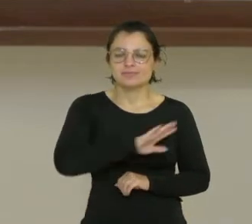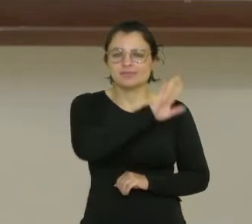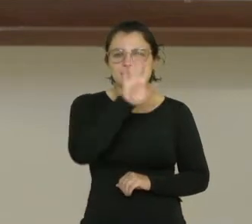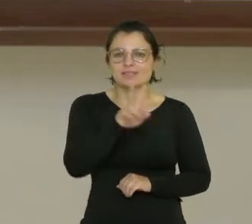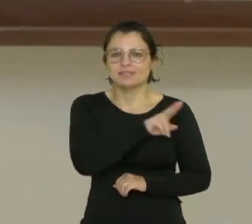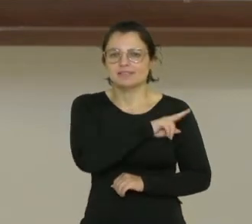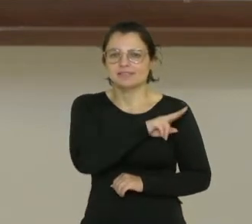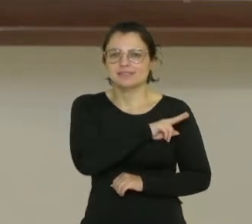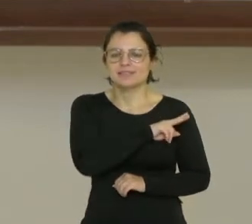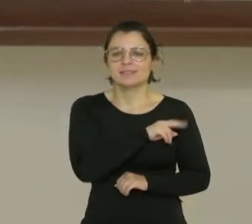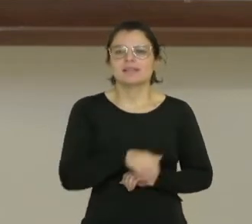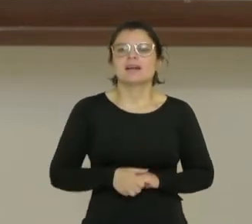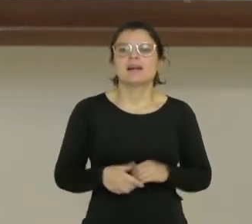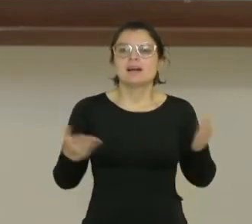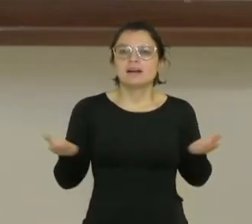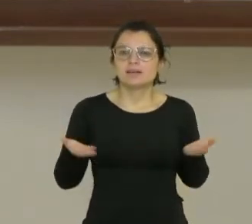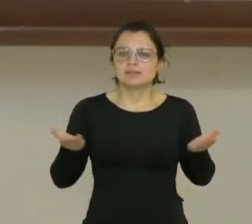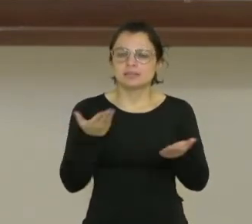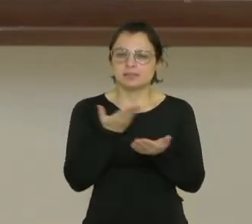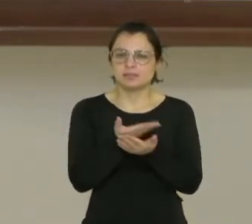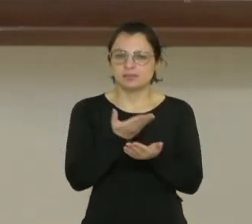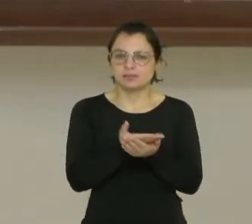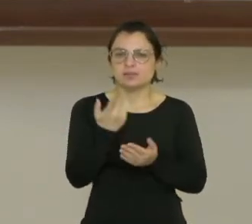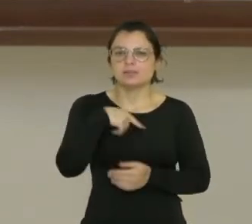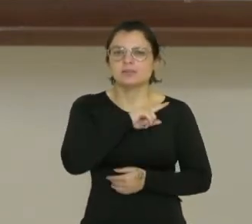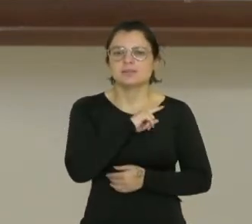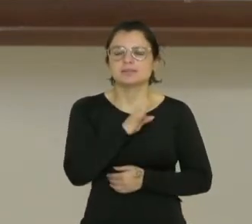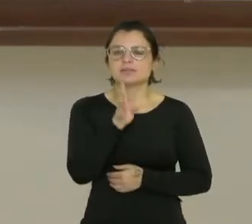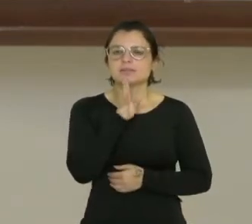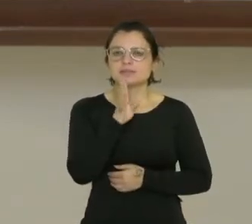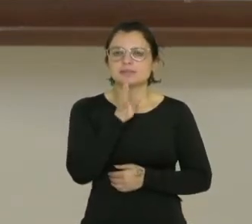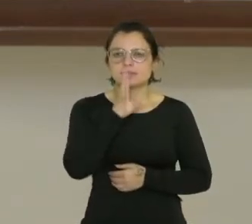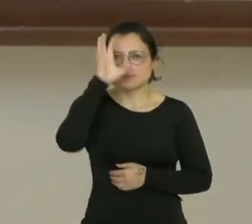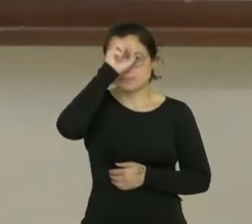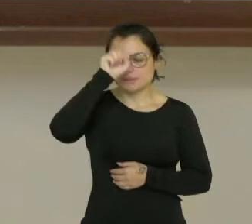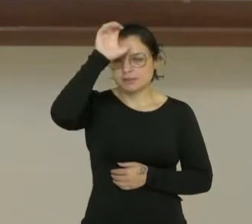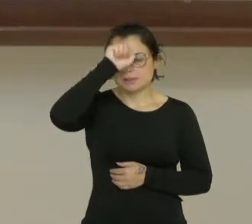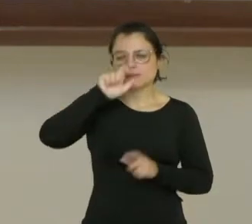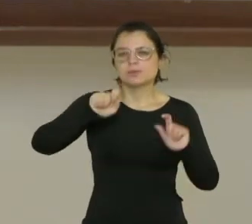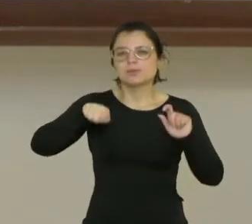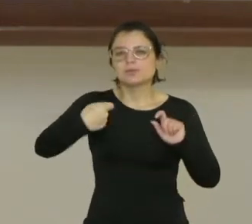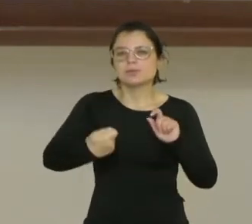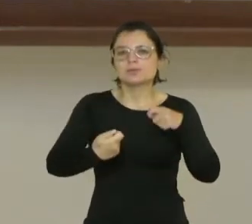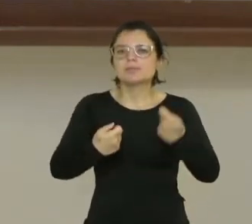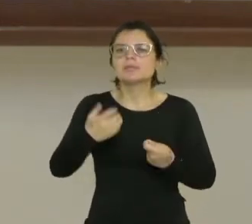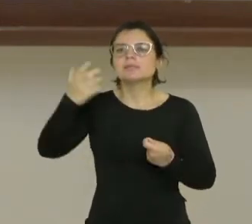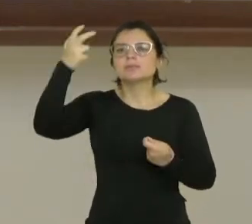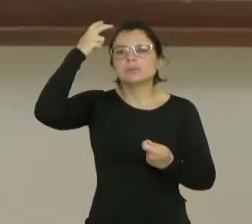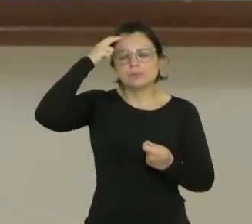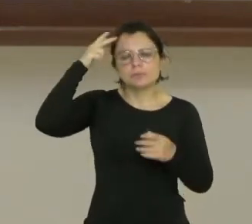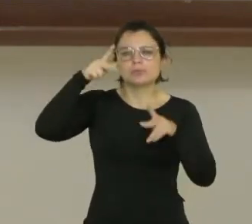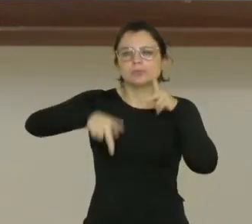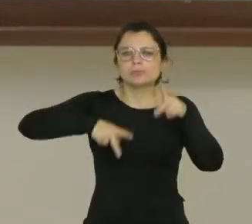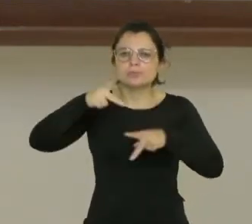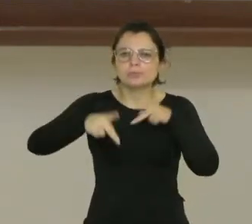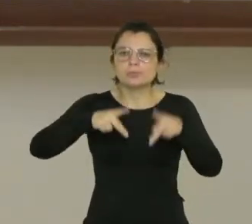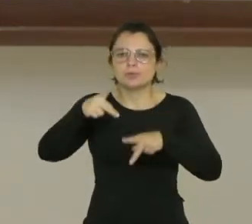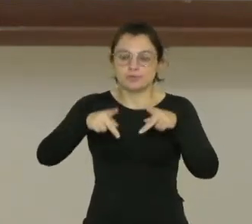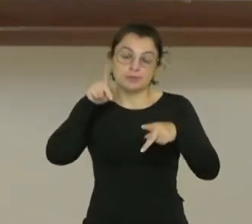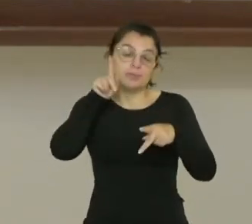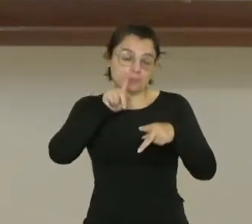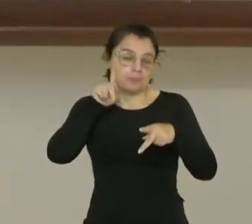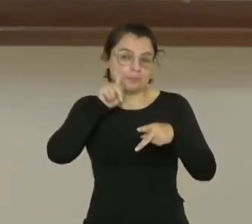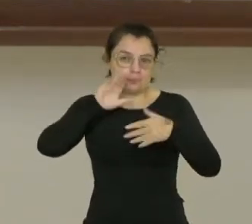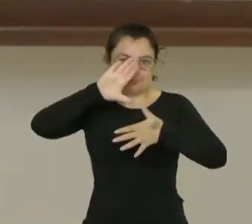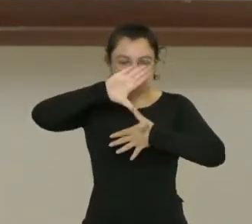Olá, segunda série. Nessa aula nós vamos conhecer e aprender sobre as culturas dos povos americanos,